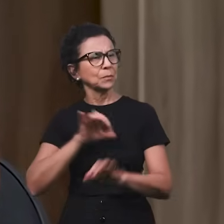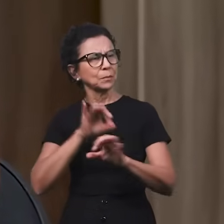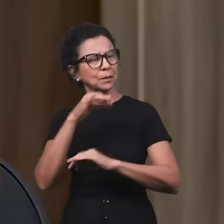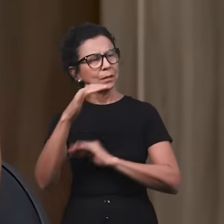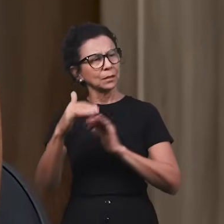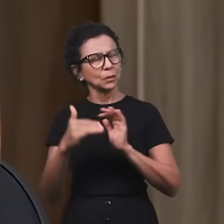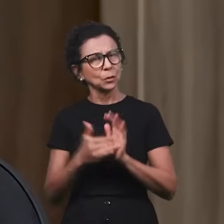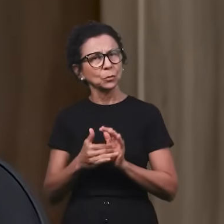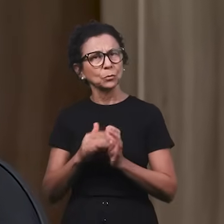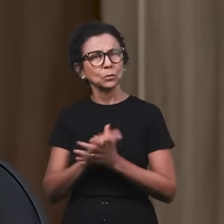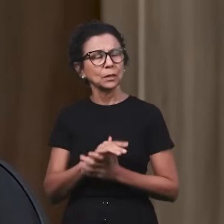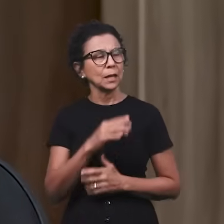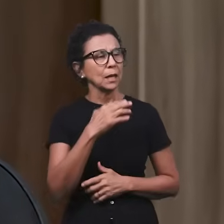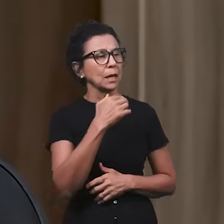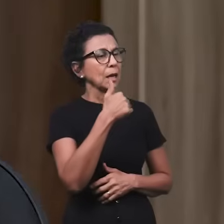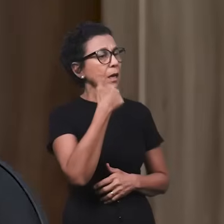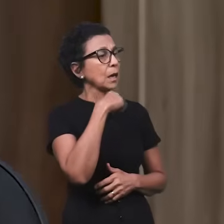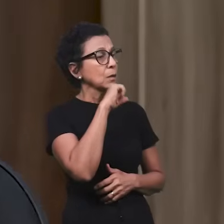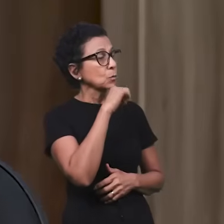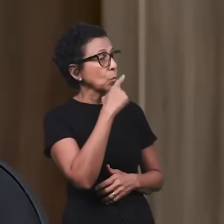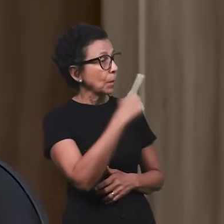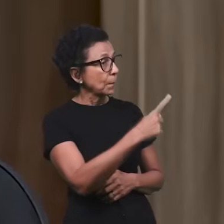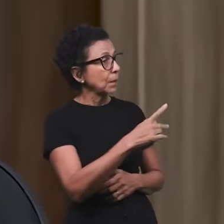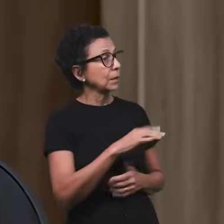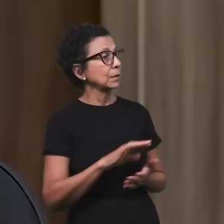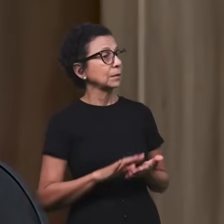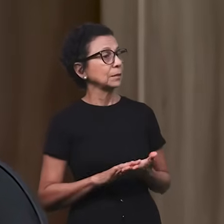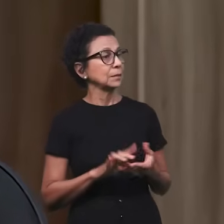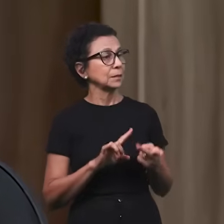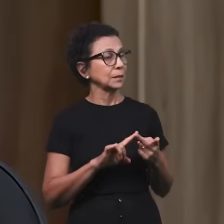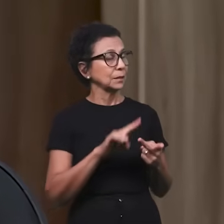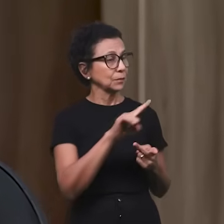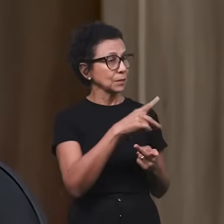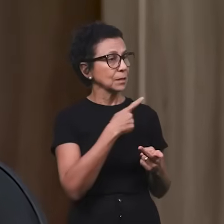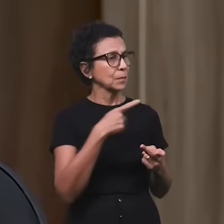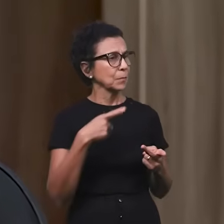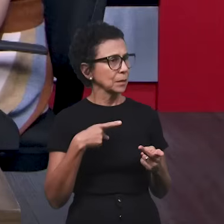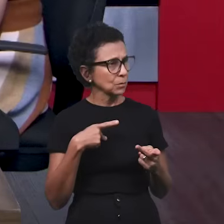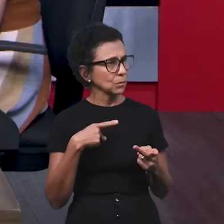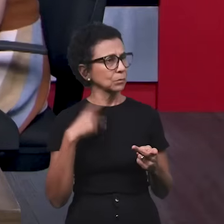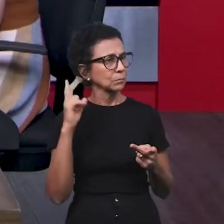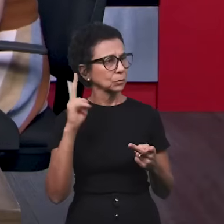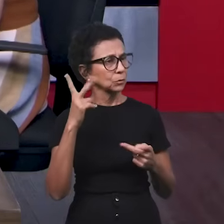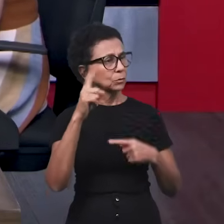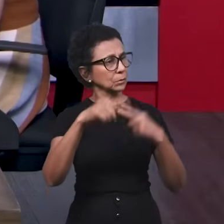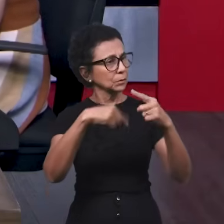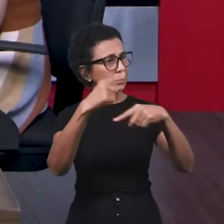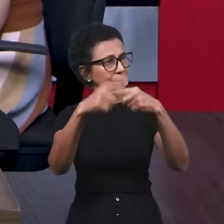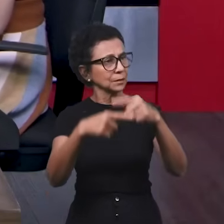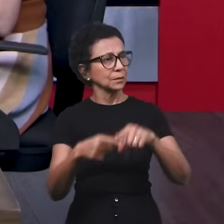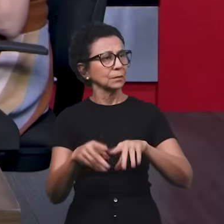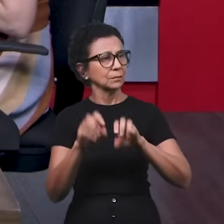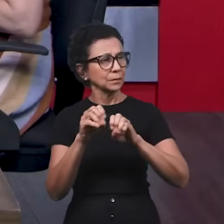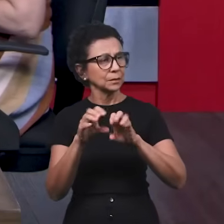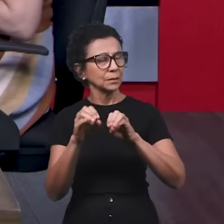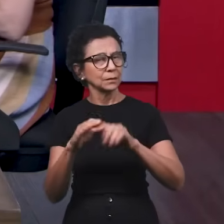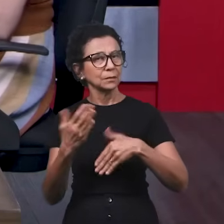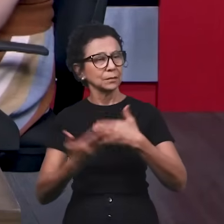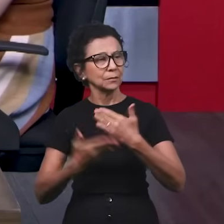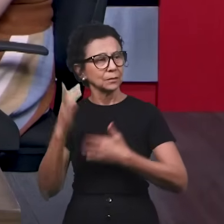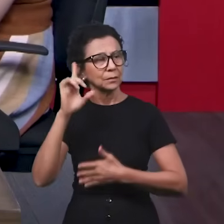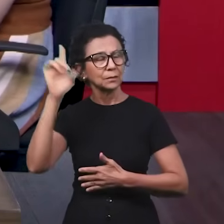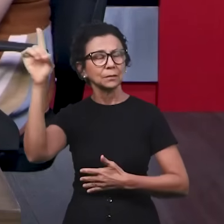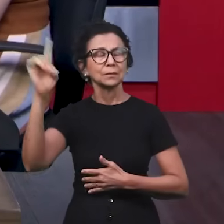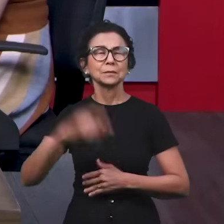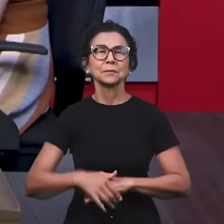mãe, o senhor, pastor Oscar, e hoje pastor Osiander é uma nova geração, né? Pastor Osiander,